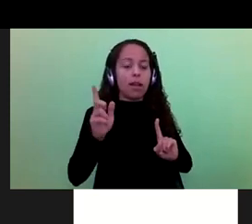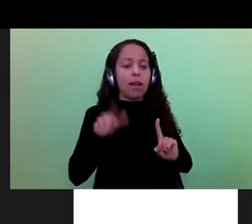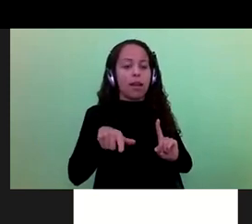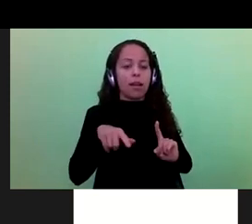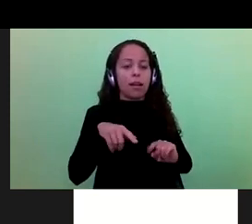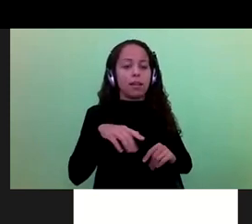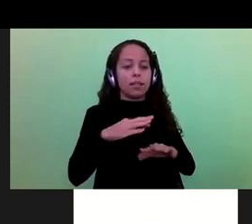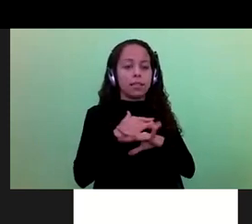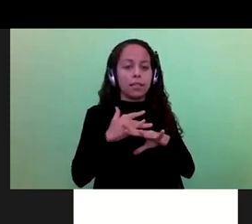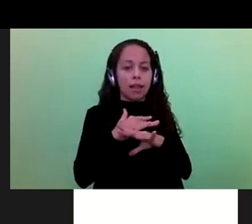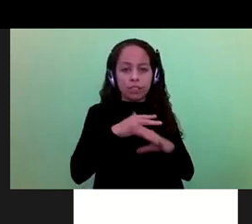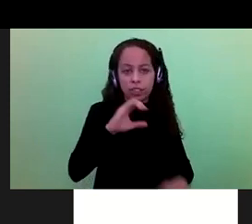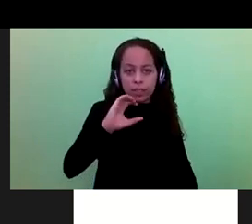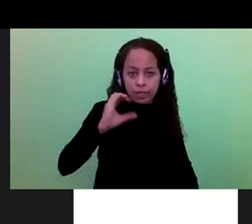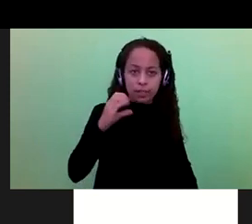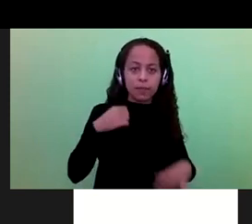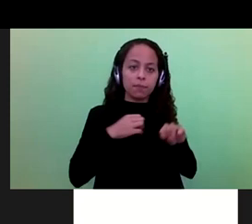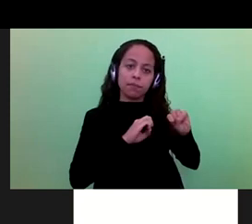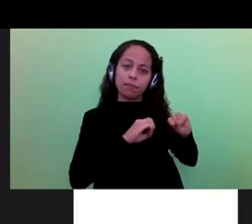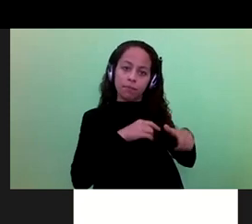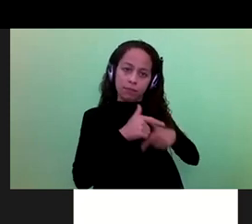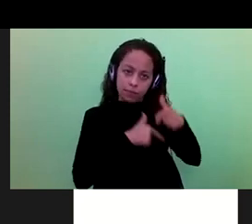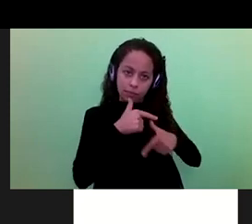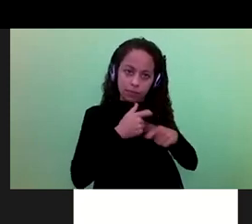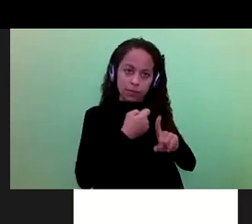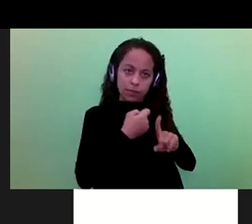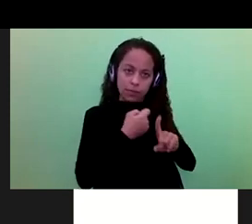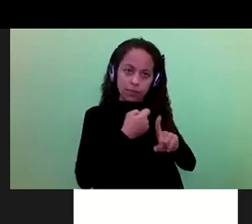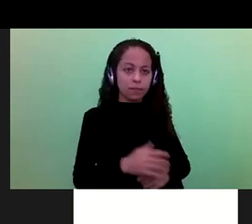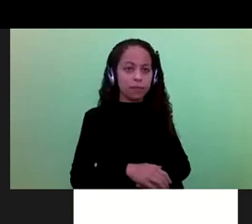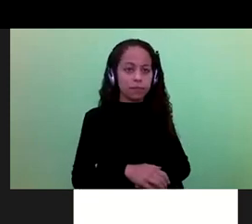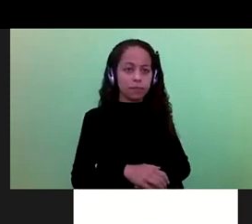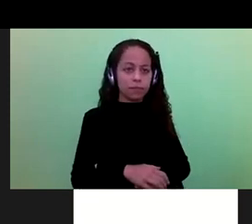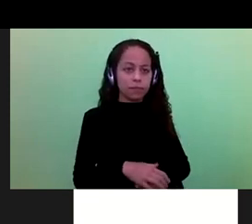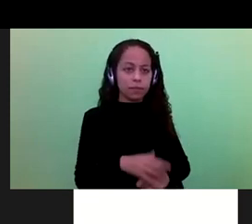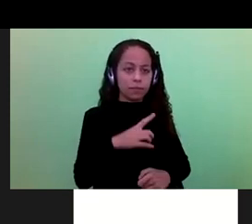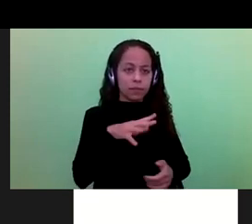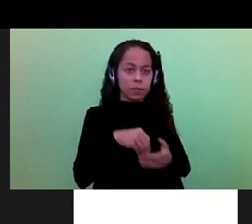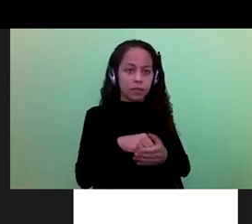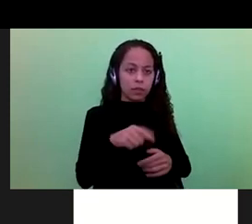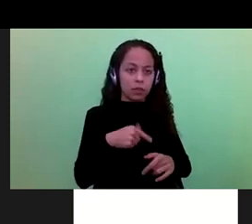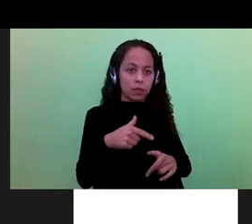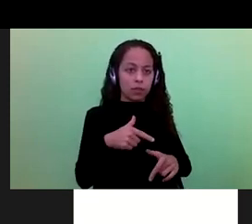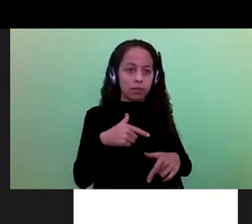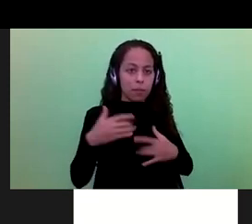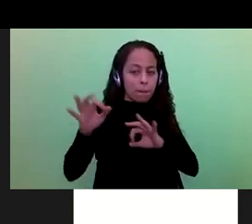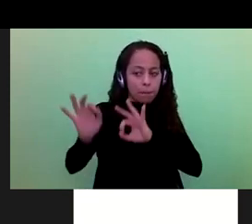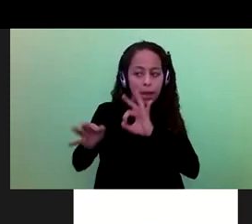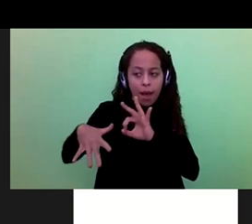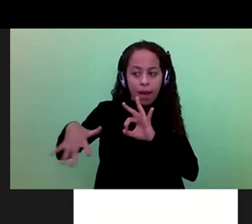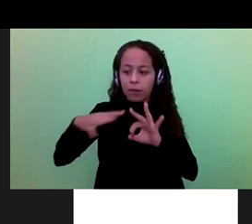Cariacica. E, para além desse modelo também de planejamento por área de